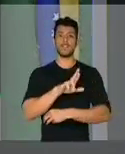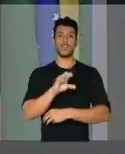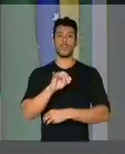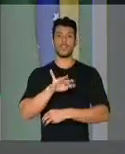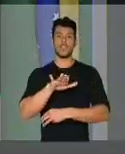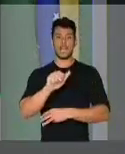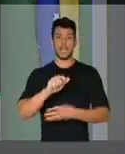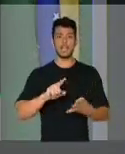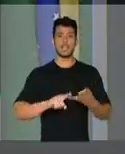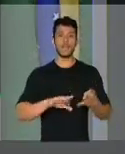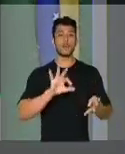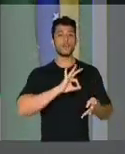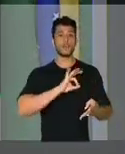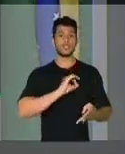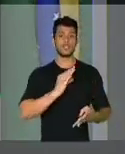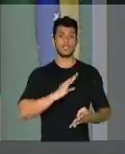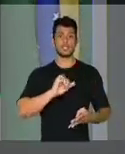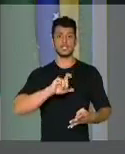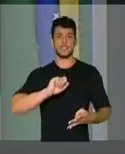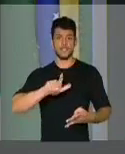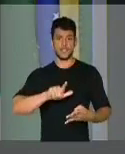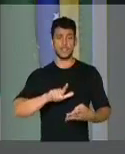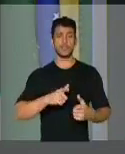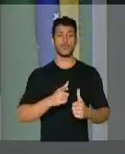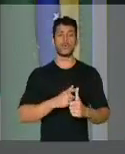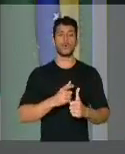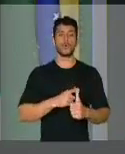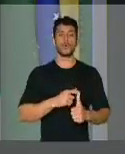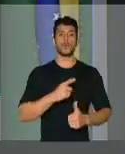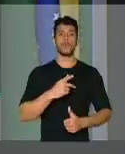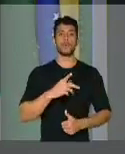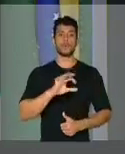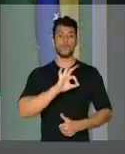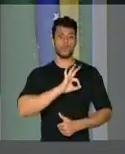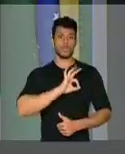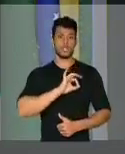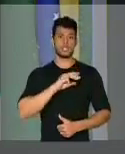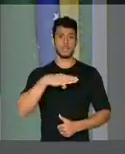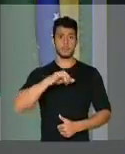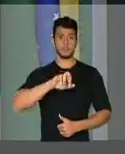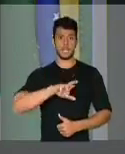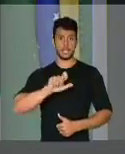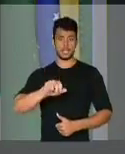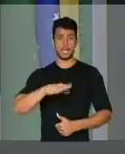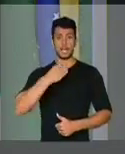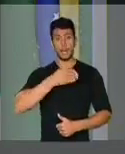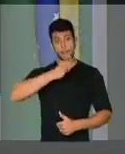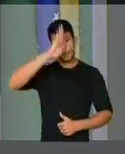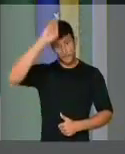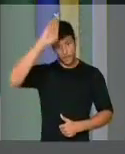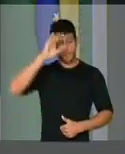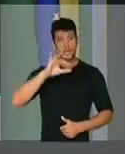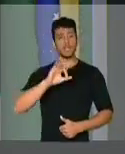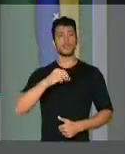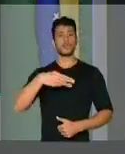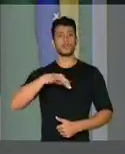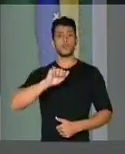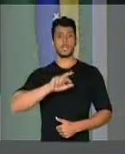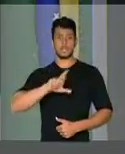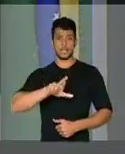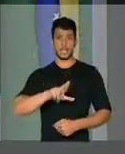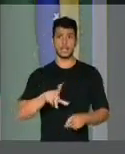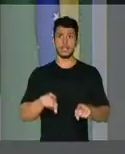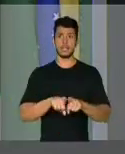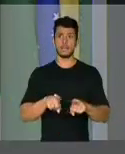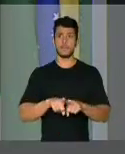Civis, Polícias Militares, Corpos de Bombeiros Militares, órgãos do sistema penitenciário e órgãos